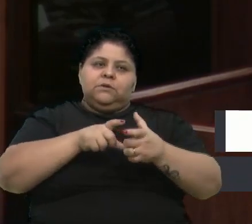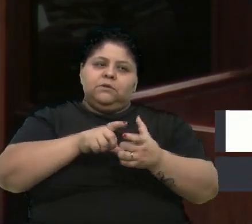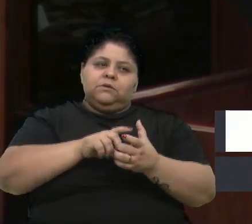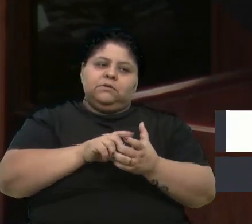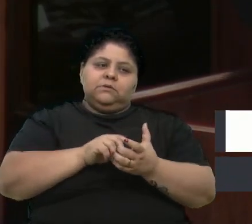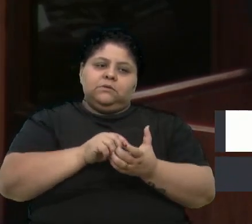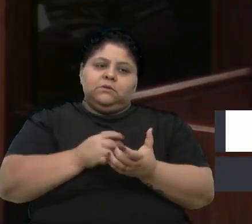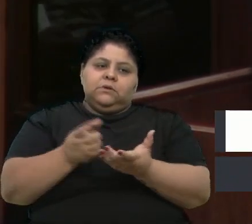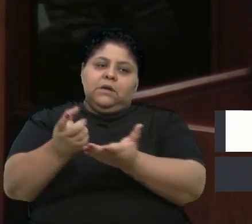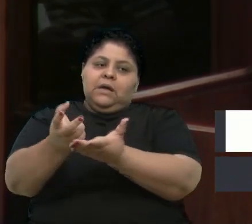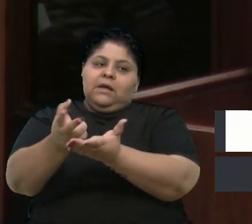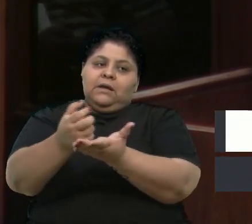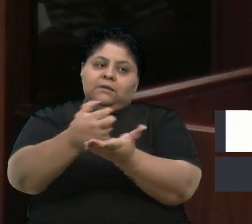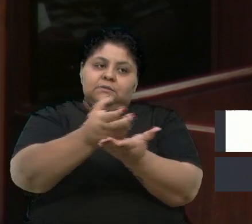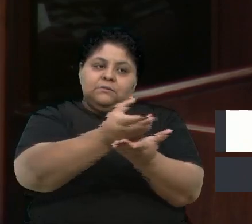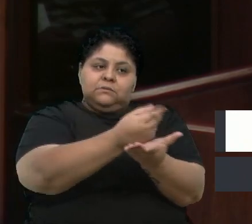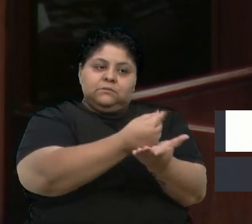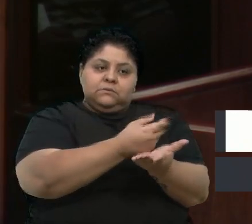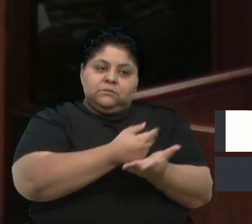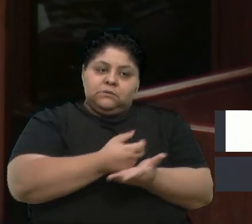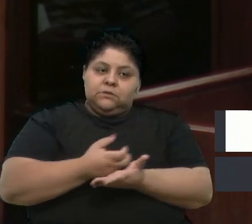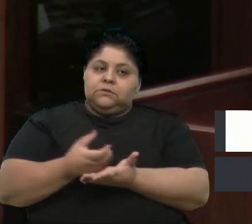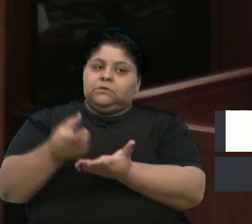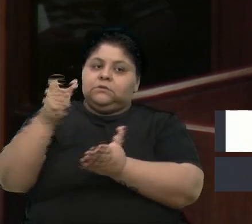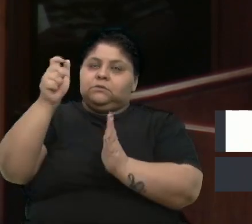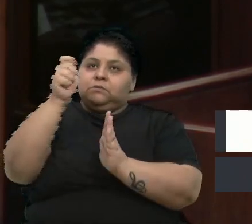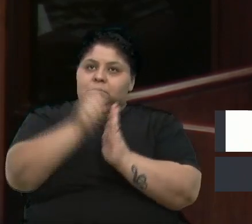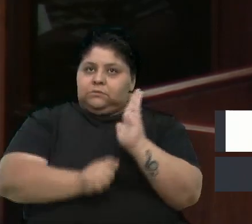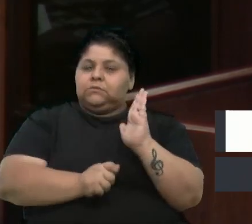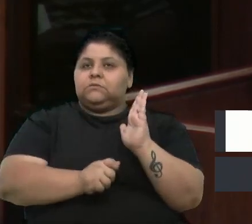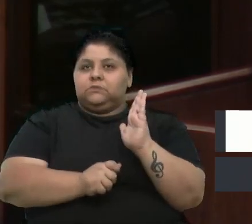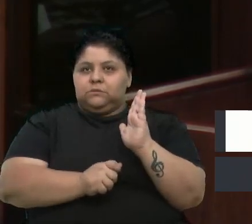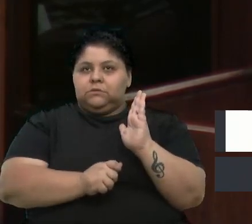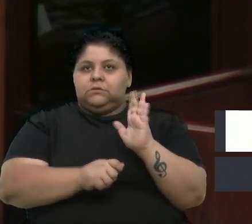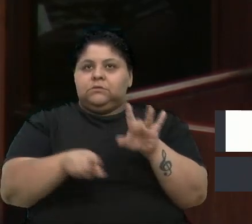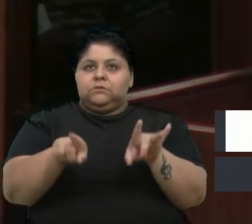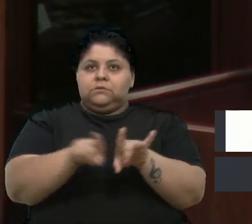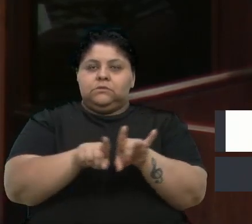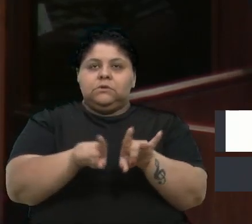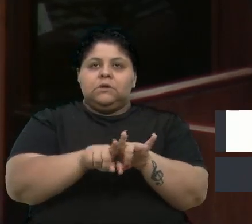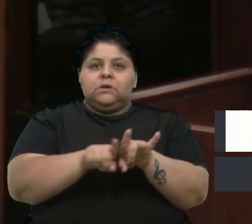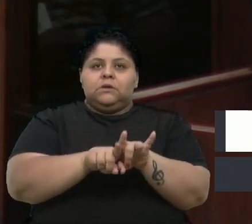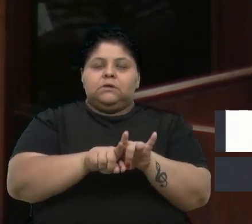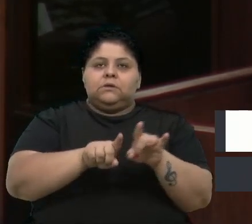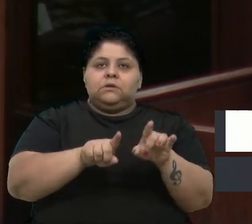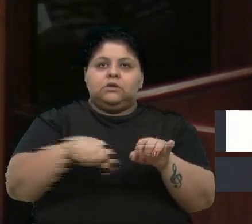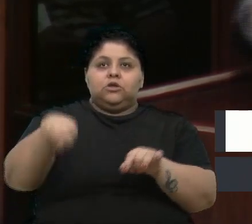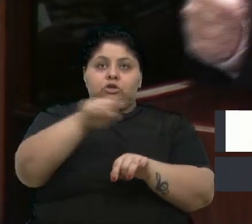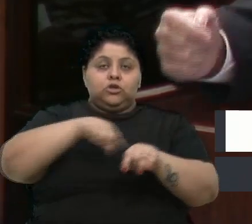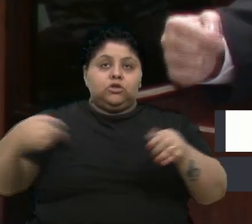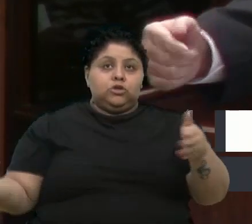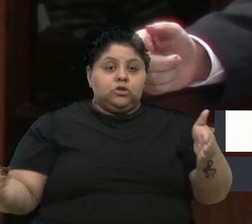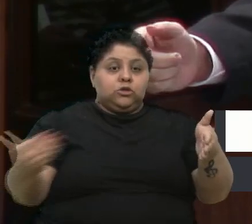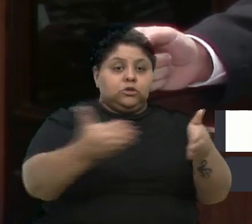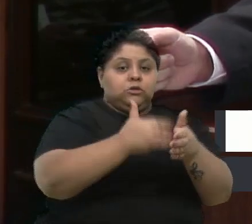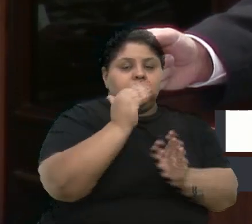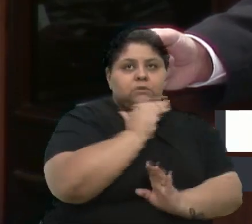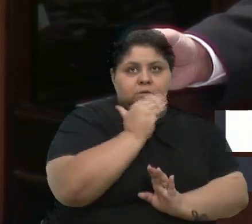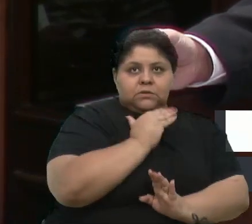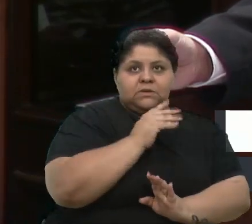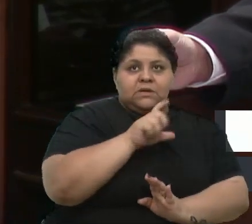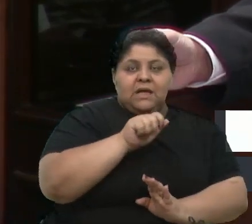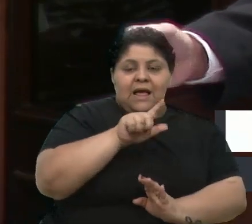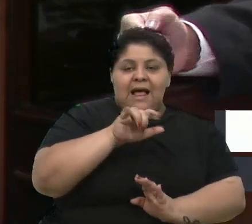é impostos, carga tributária é o percentual de impostos arrecadados pelo PIB. Nós vamos entrar num recorde e de alíquotas